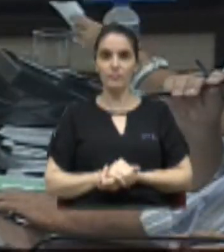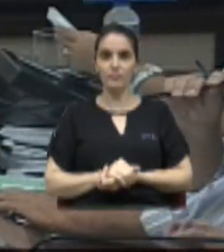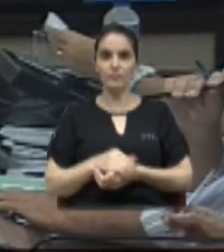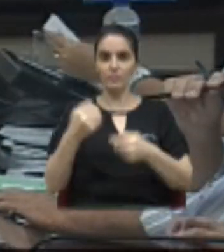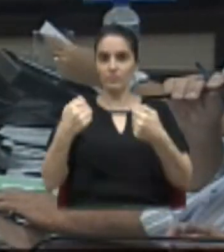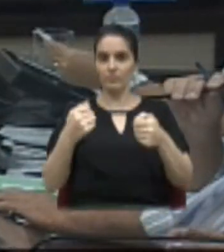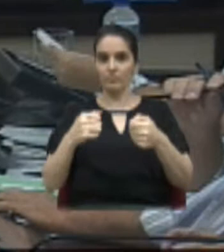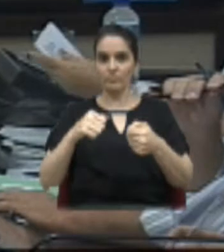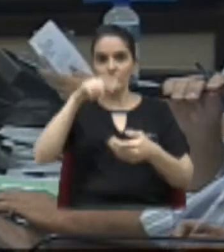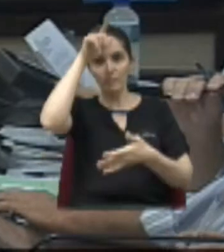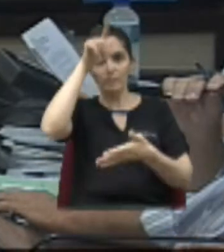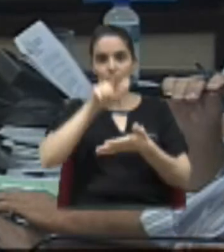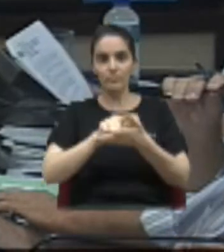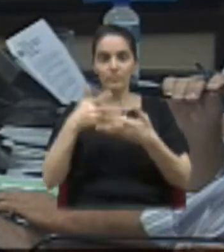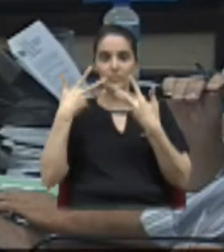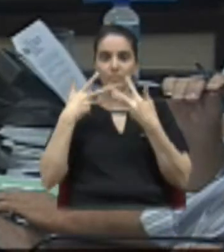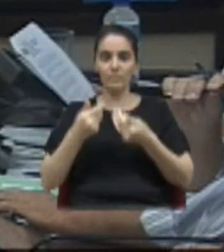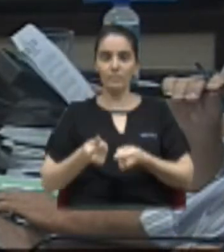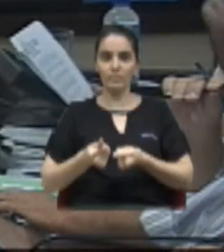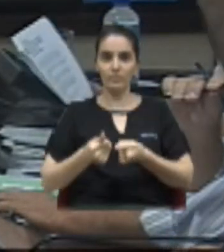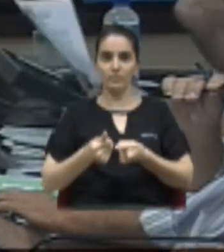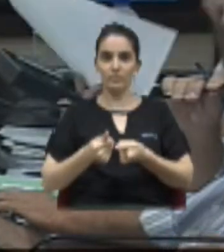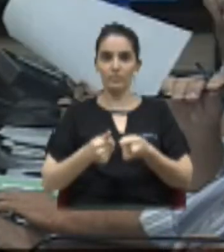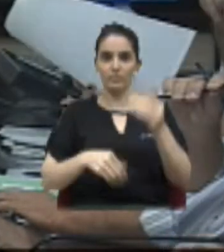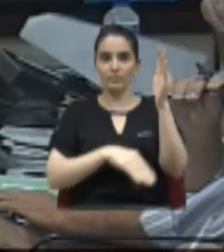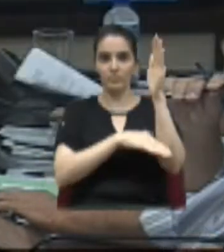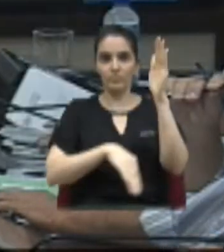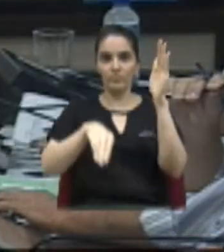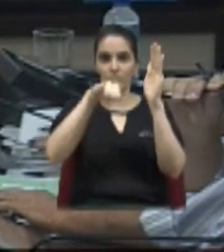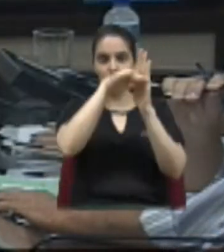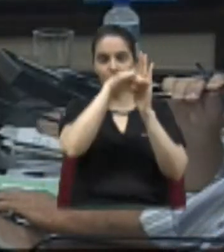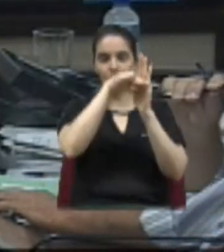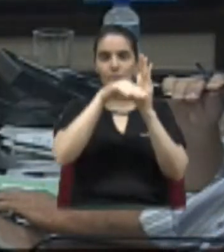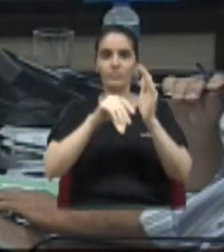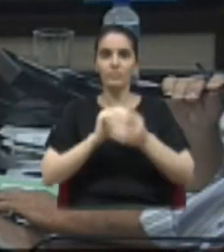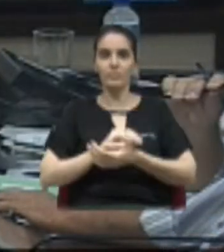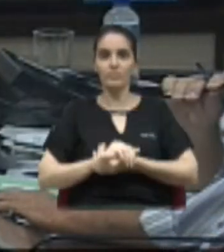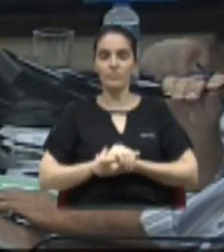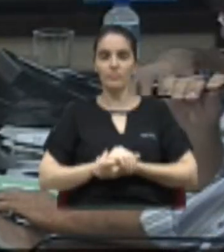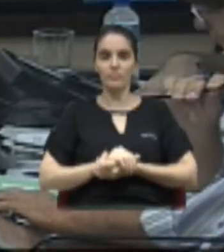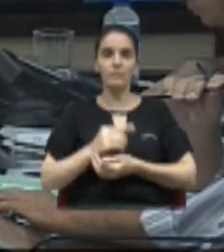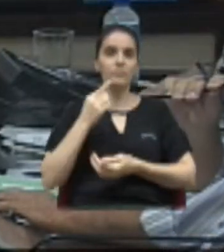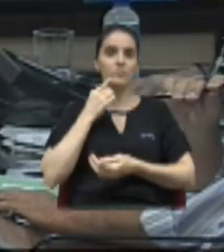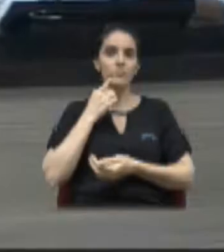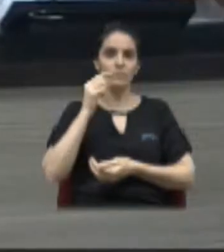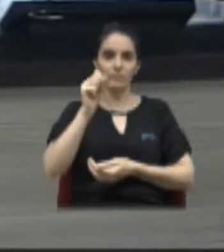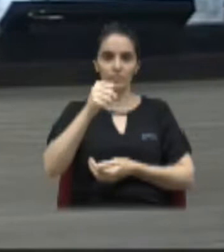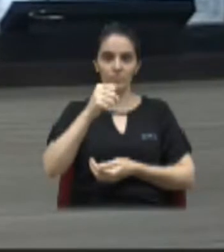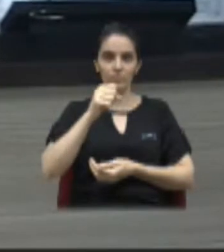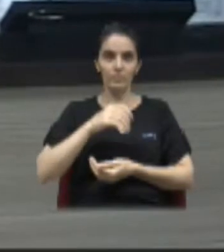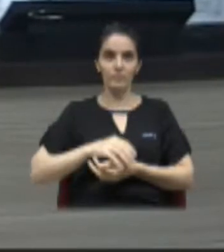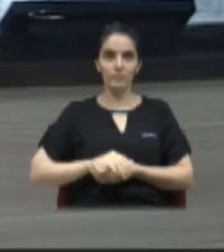Precisa da anuência dos itens para alteração do item. Cleiton Silva. Sim, presidente.